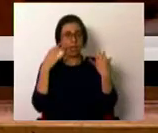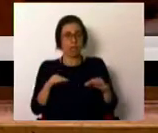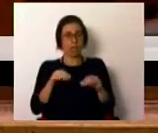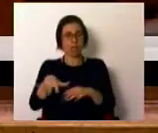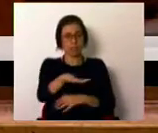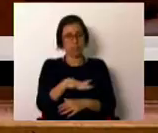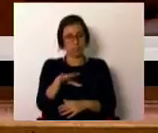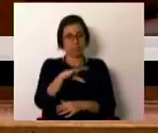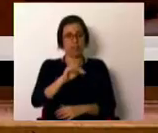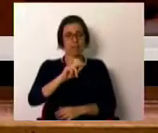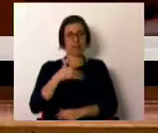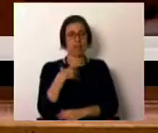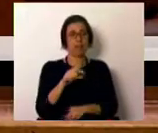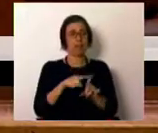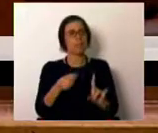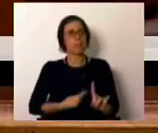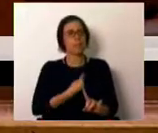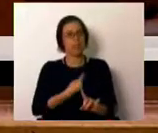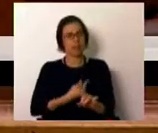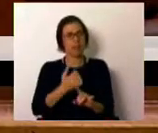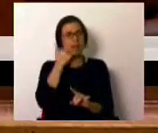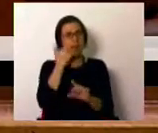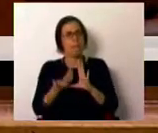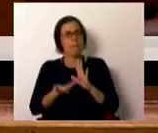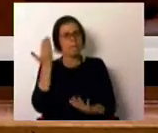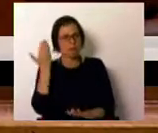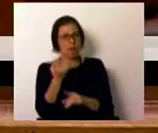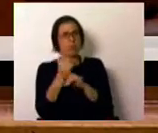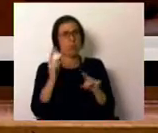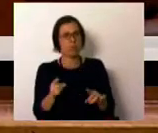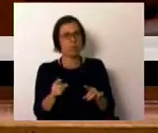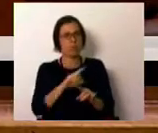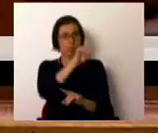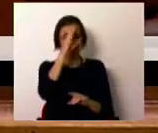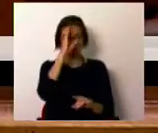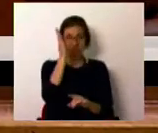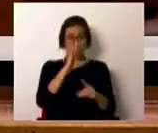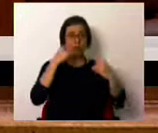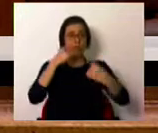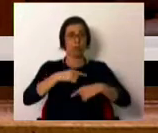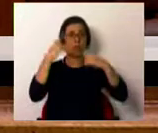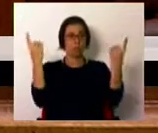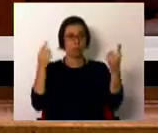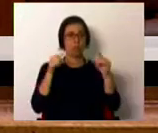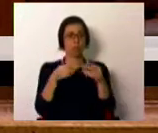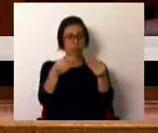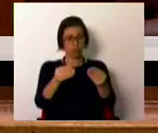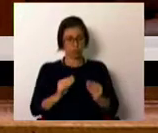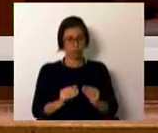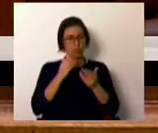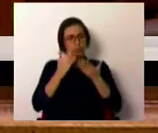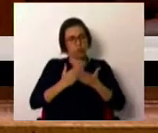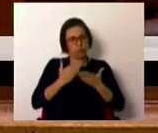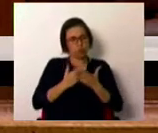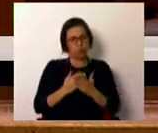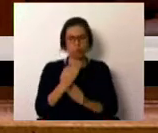do Sado. Esta preocupação agrava-se ainda mais quando é do conhecimento público que foi elaborado um